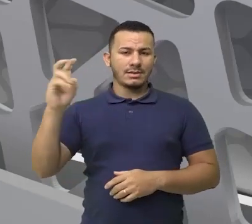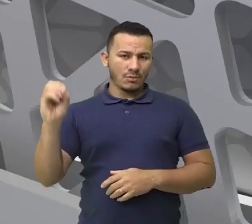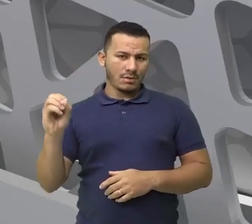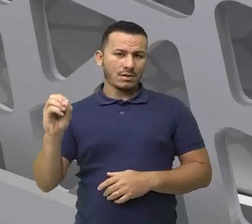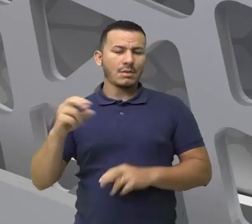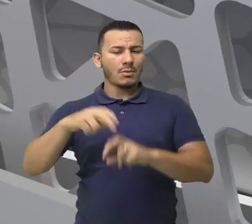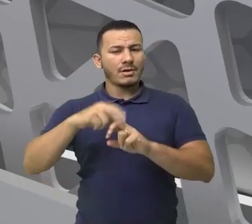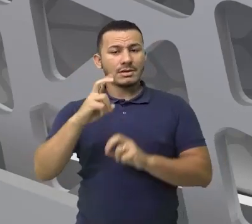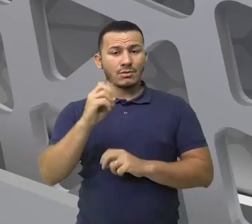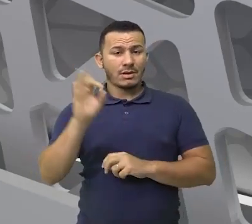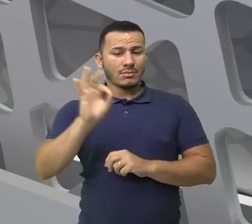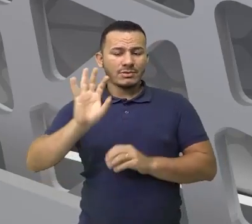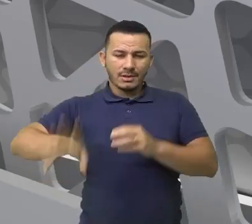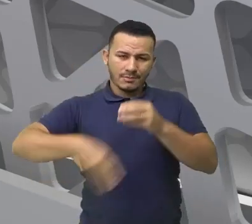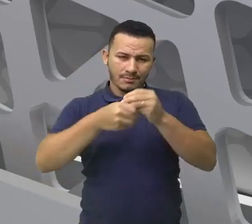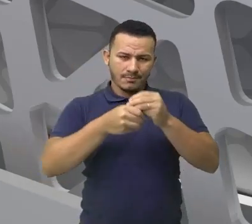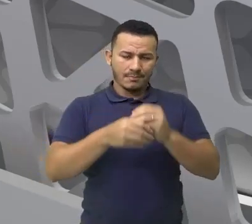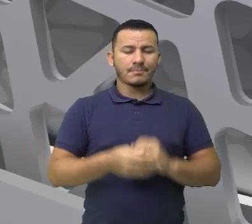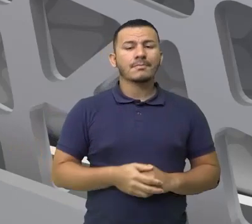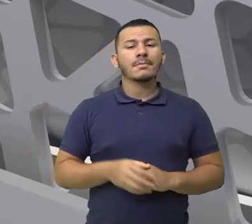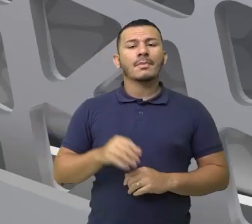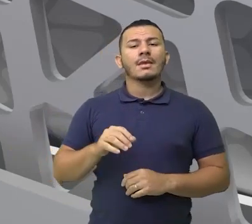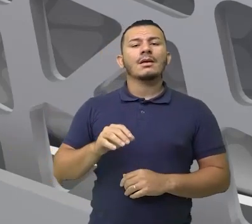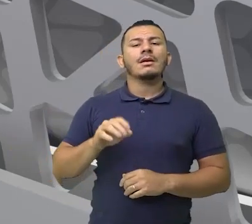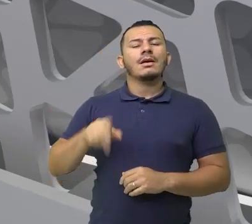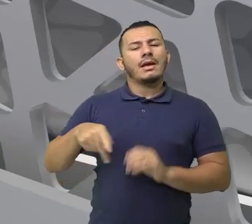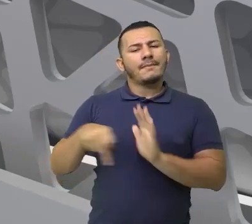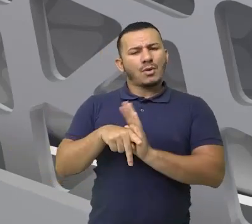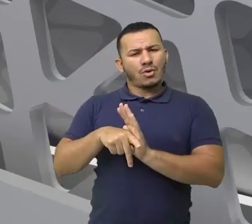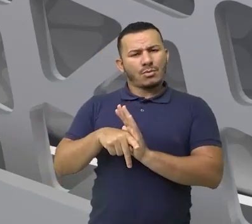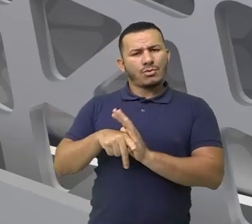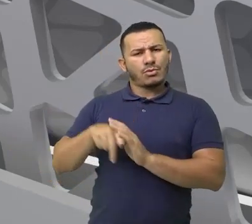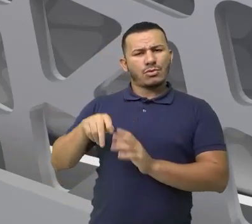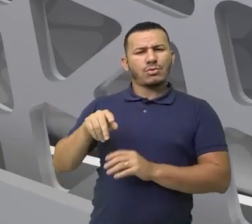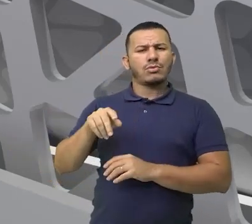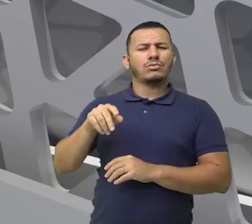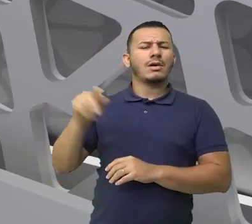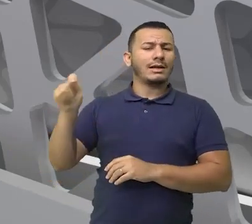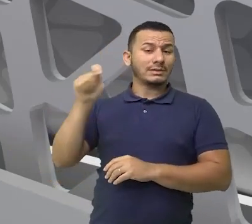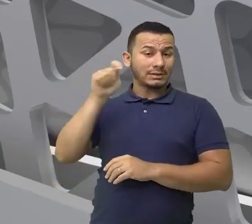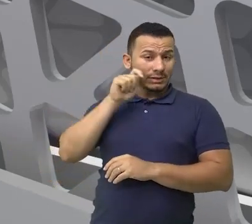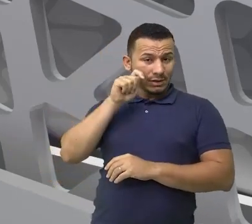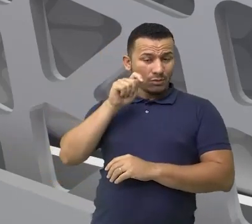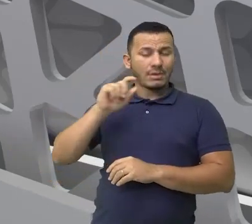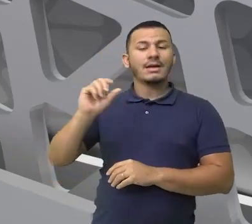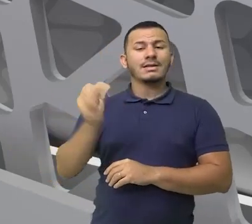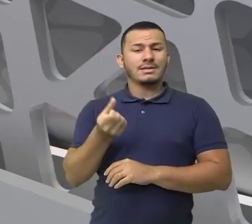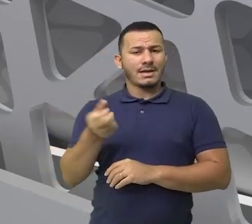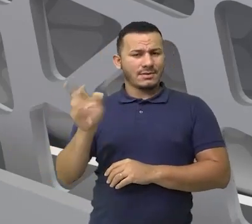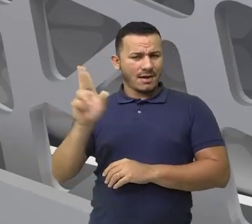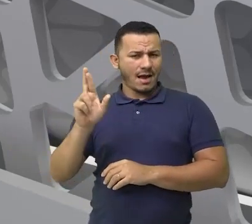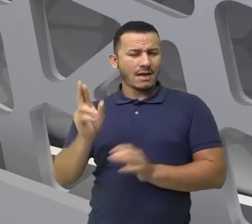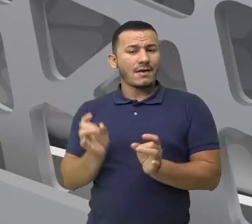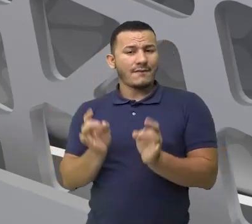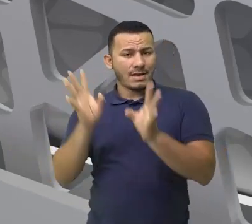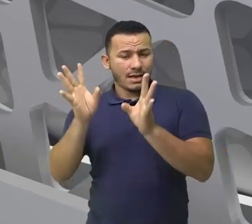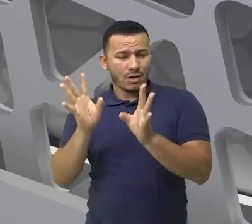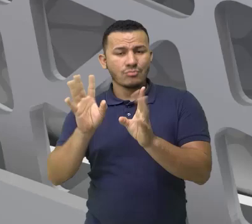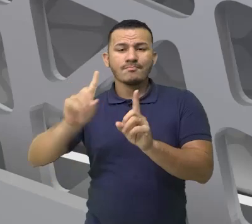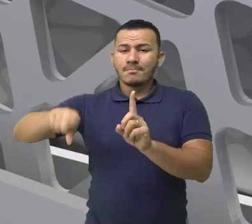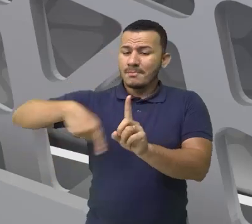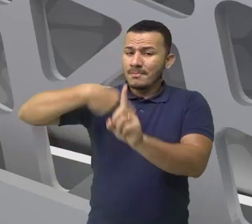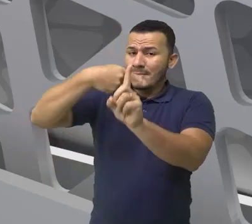R$7,50, né? E aí o bolo de fubá, que era vendido o bolo de cenoura, que era vendido por R$6, né? Ele